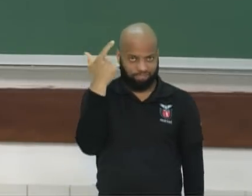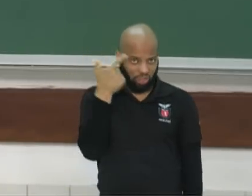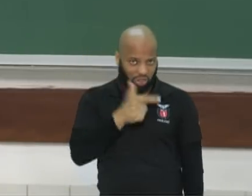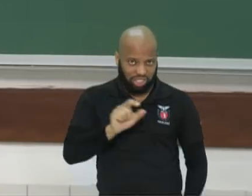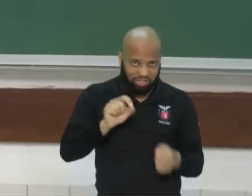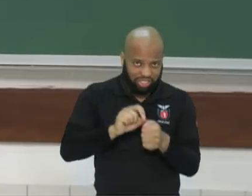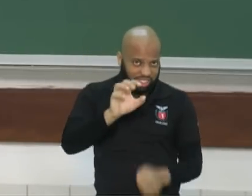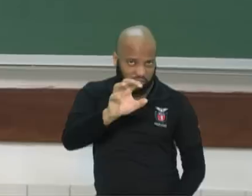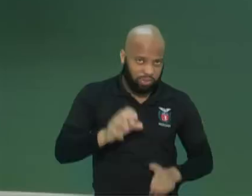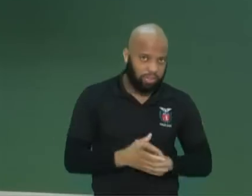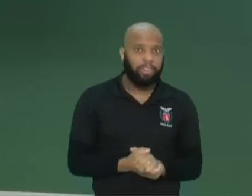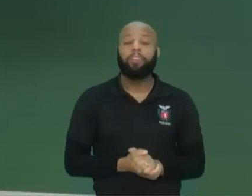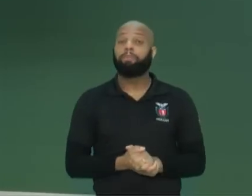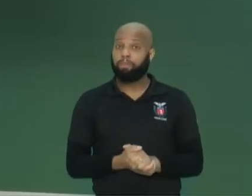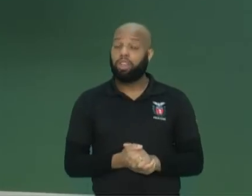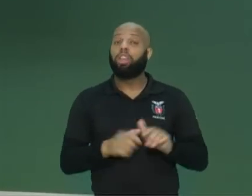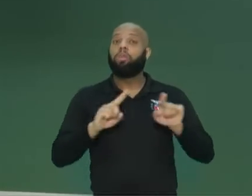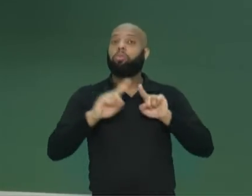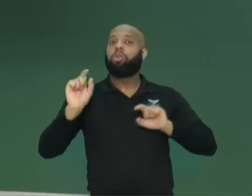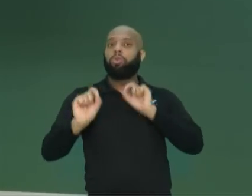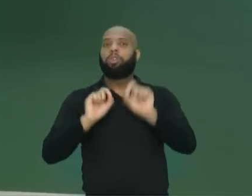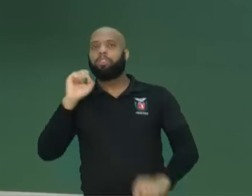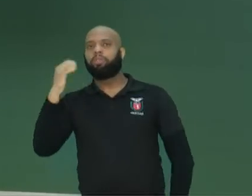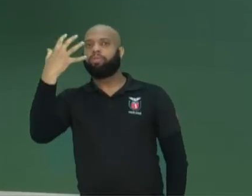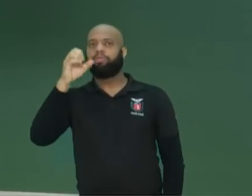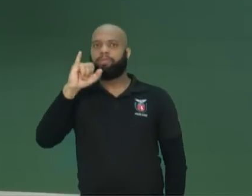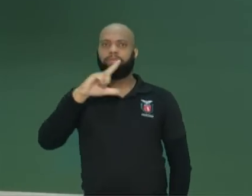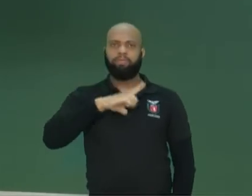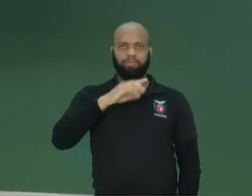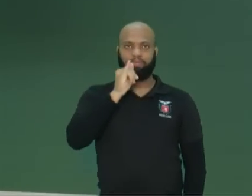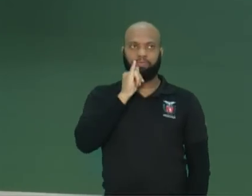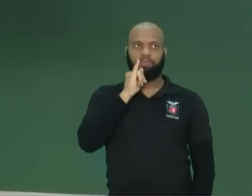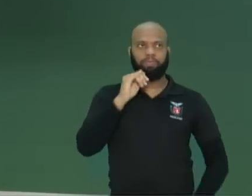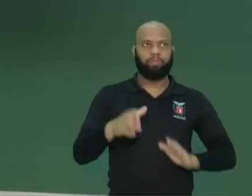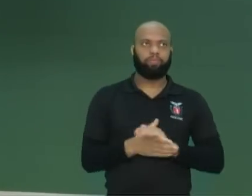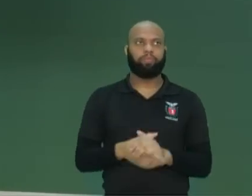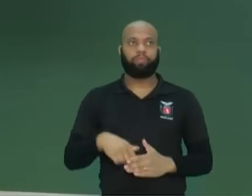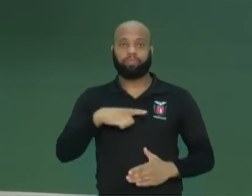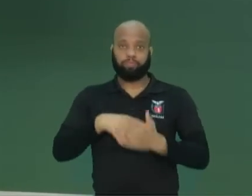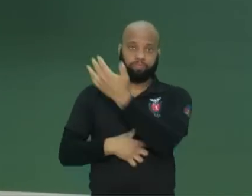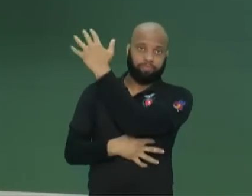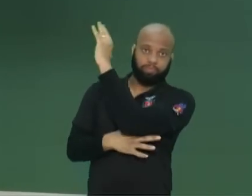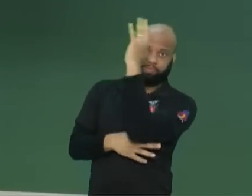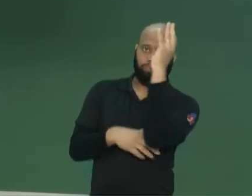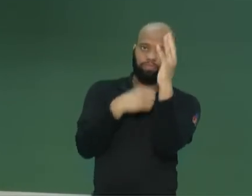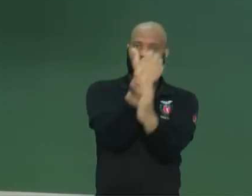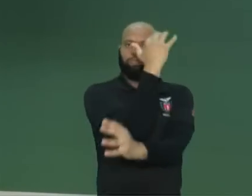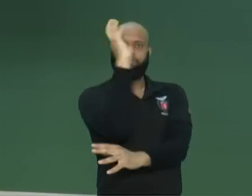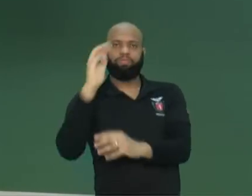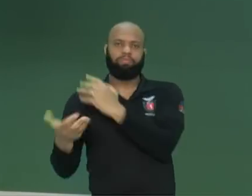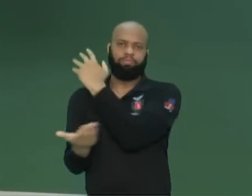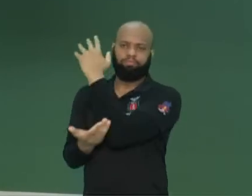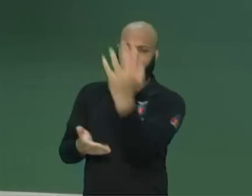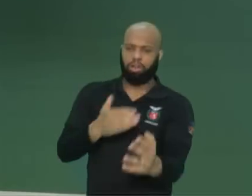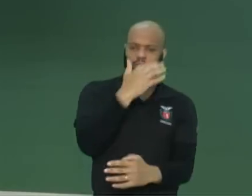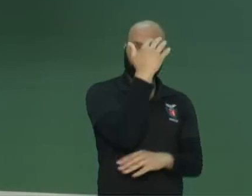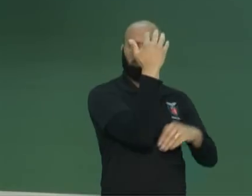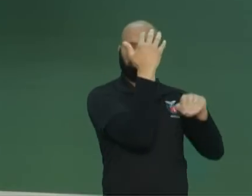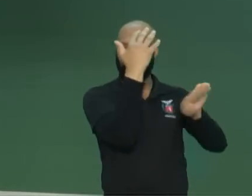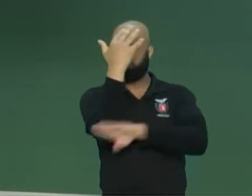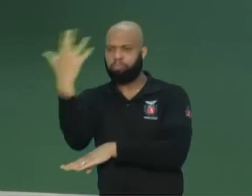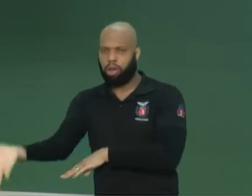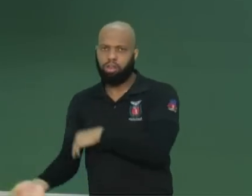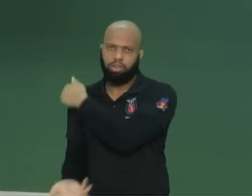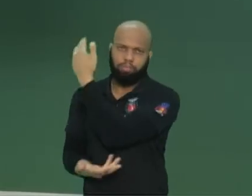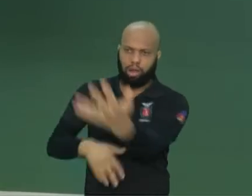nessa fórmula, né? O que acontece ali quando se retira a floresta para a produção de soja ou de outros itens